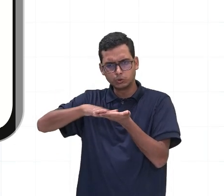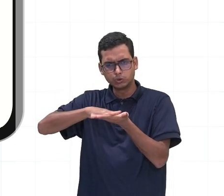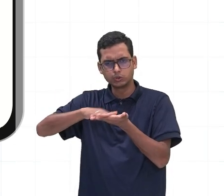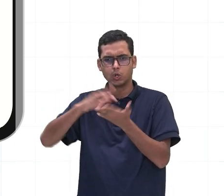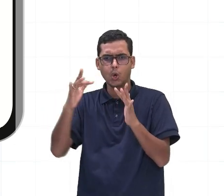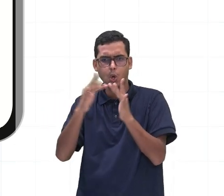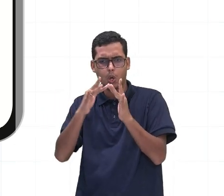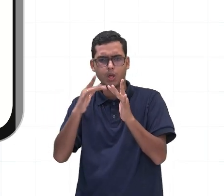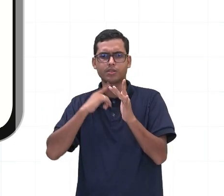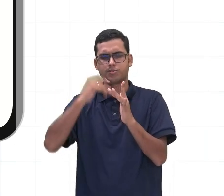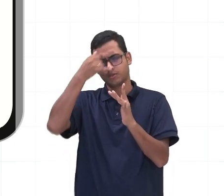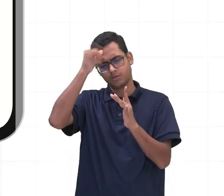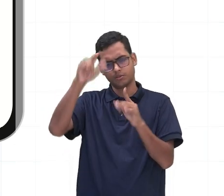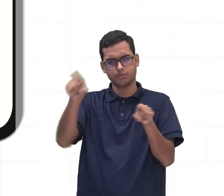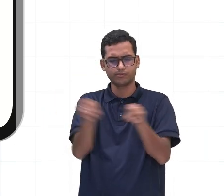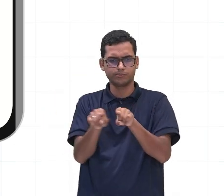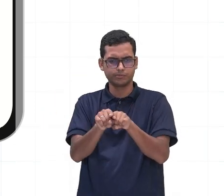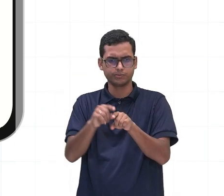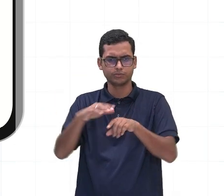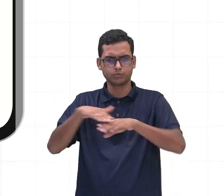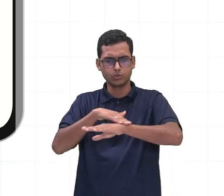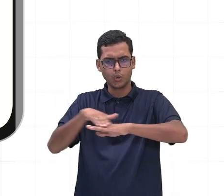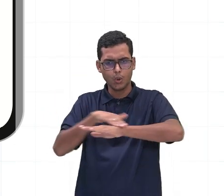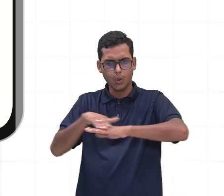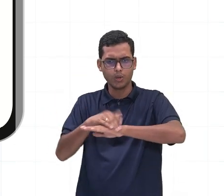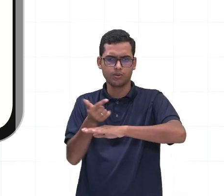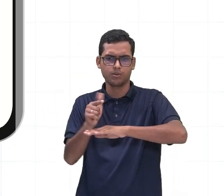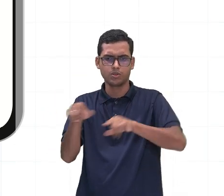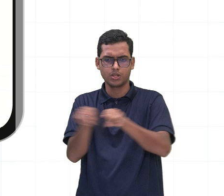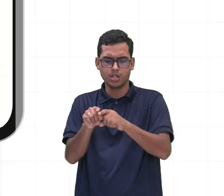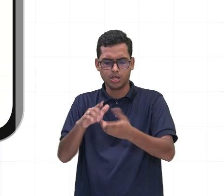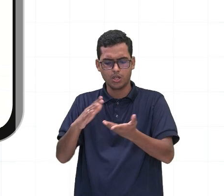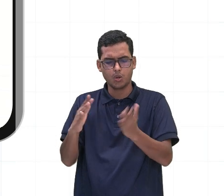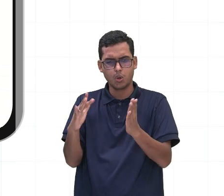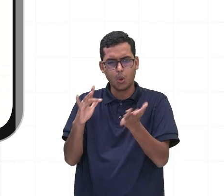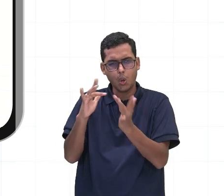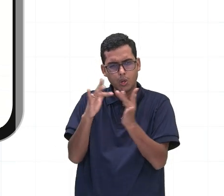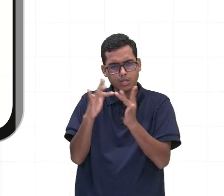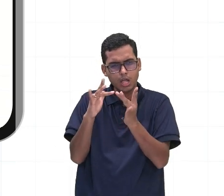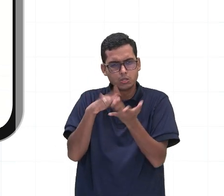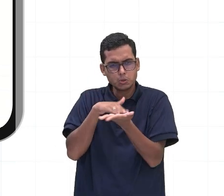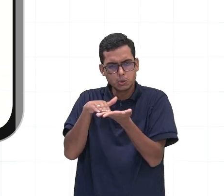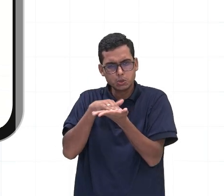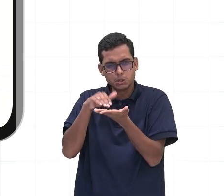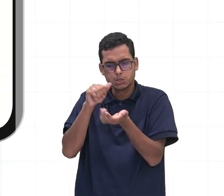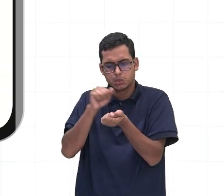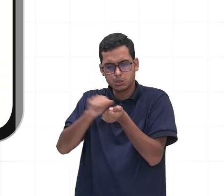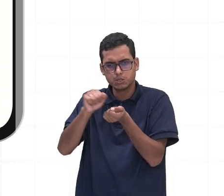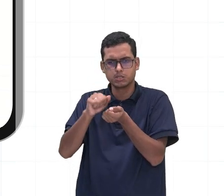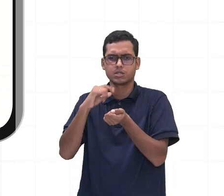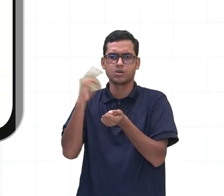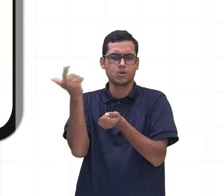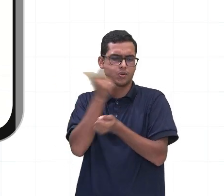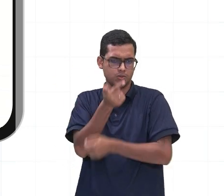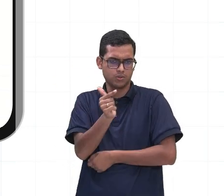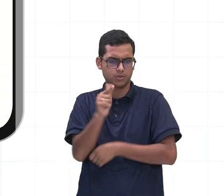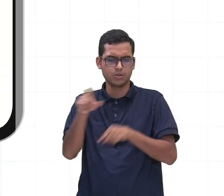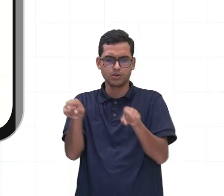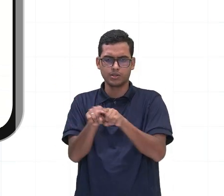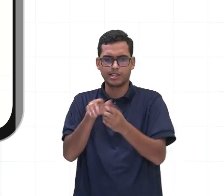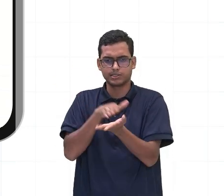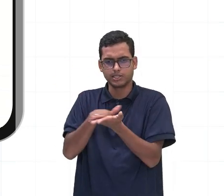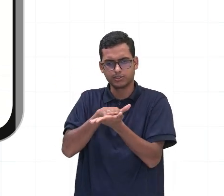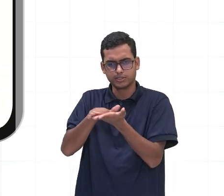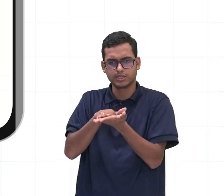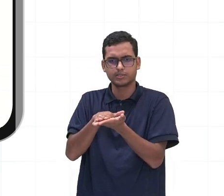exemplo, a região do pulmão, tá bom? Então, aqui nessa imagem ao lado, eu consigo observar diferentes tipos de